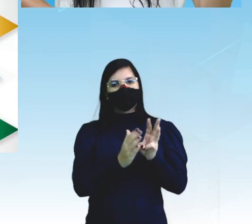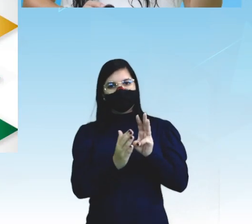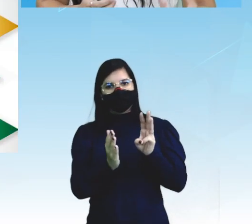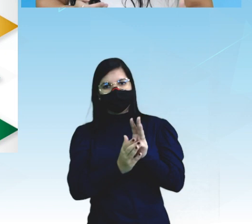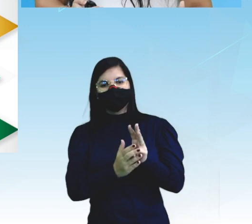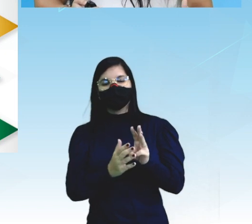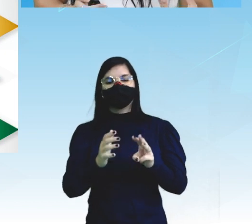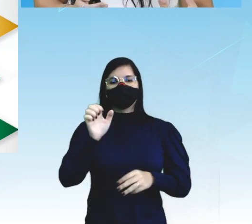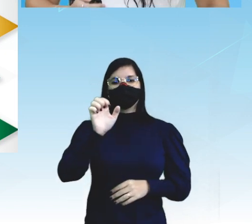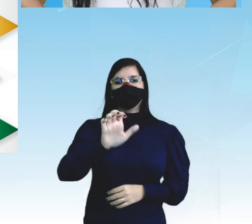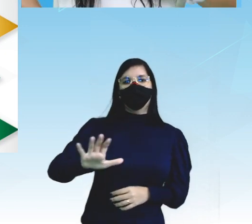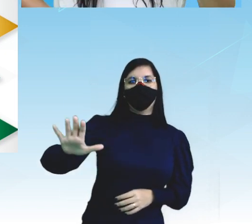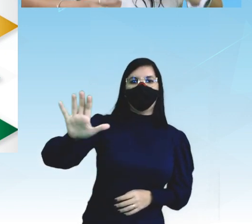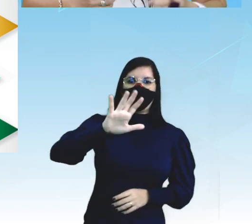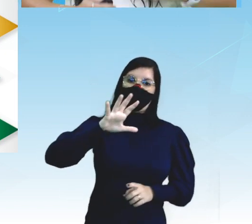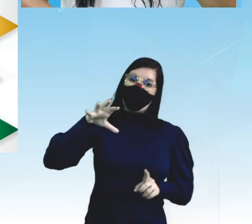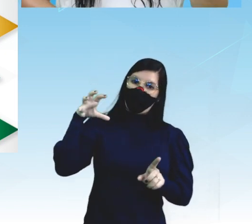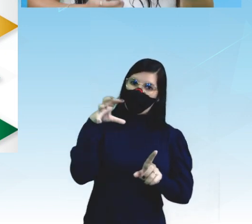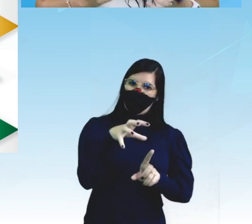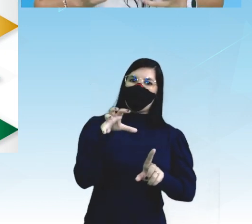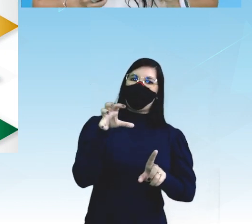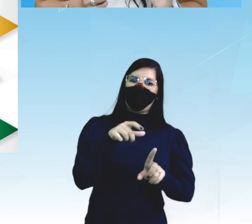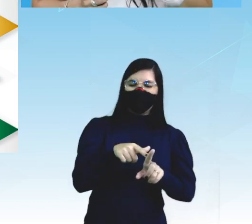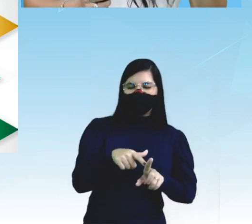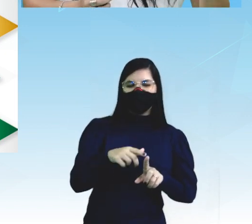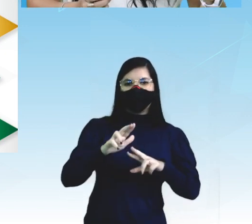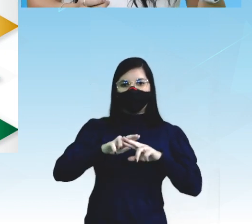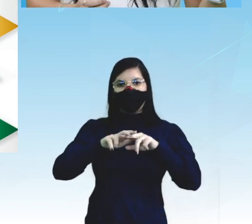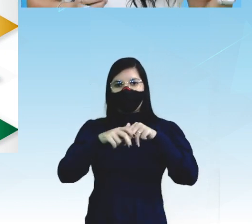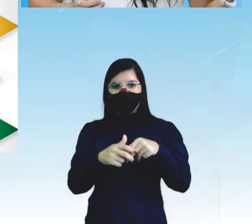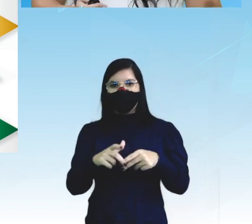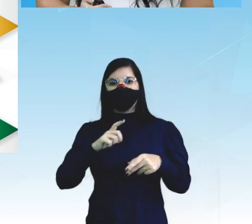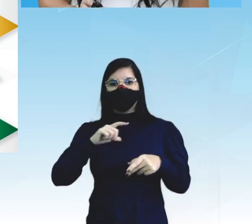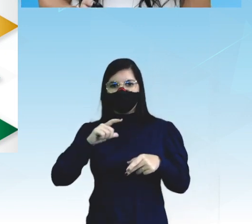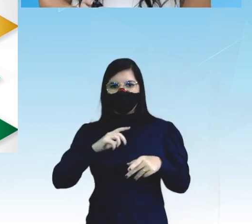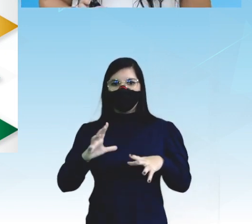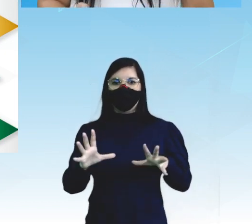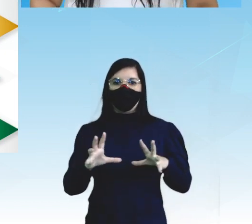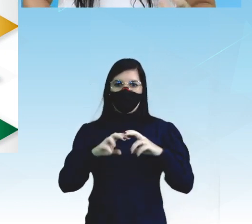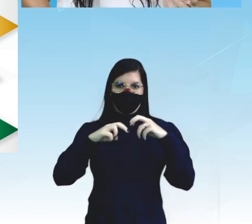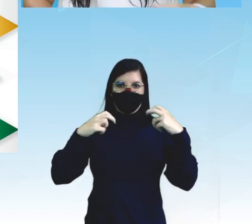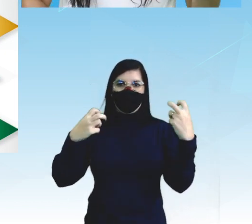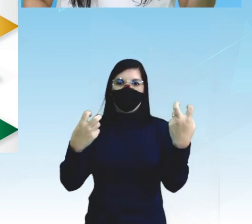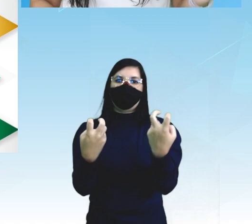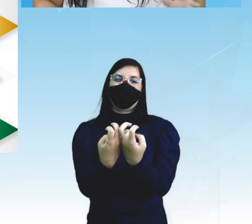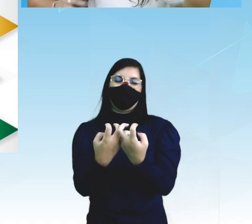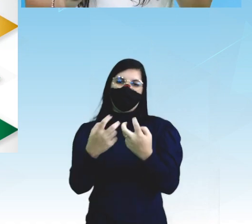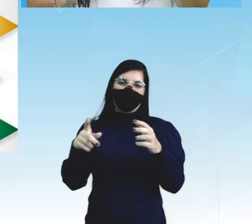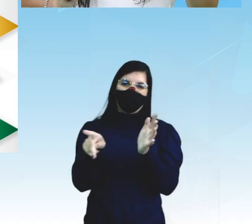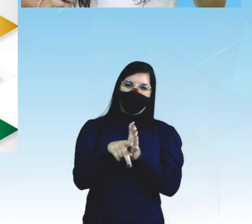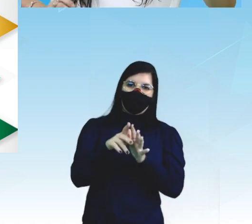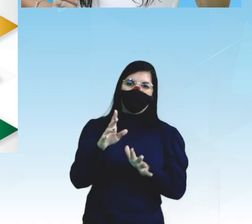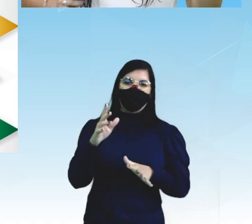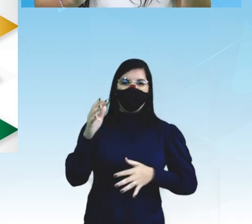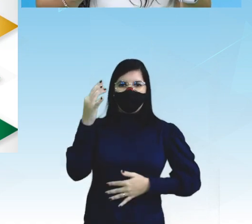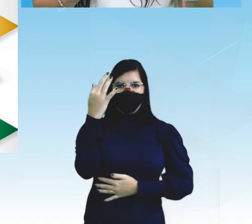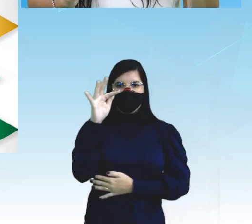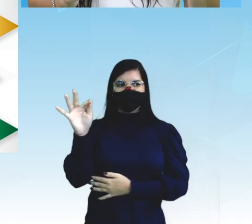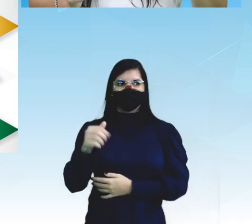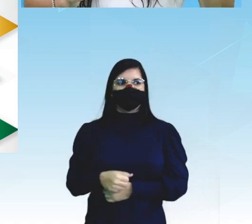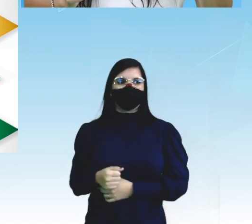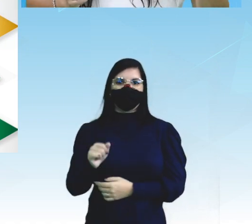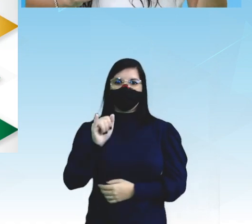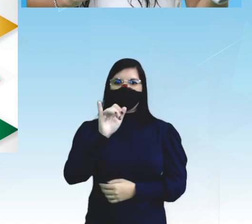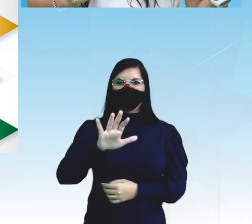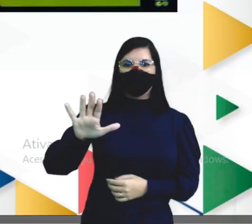da cultura europeia. Então, da europeia a gente já teve também um pouco das quadrilhas francesas, Enfim, aí a gente vê nessa imagem